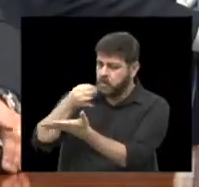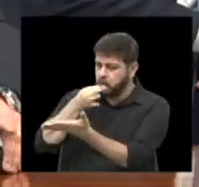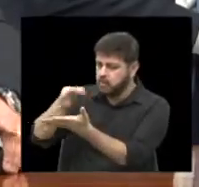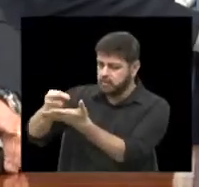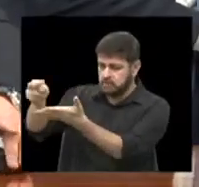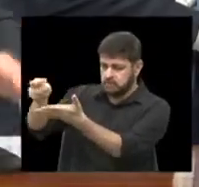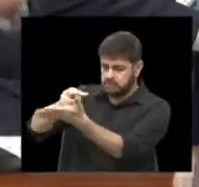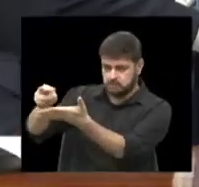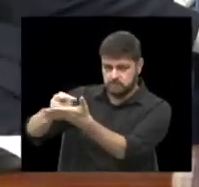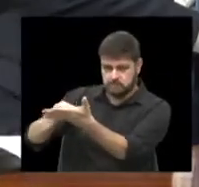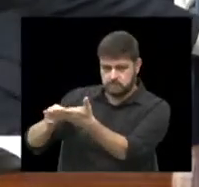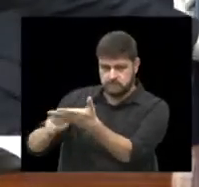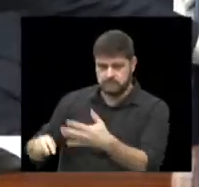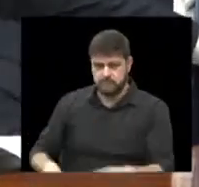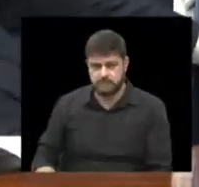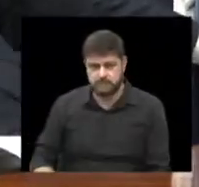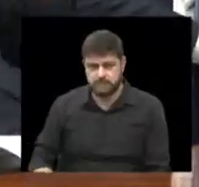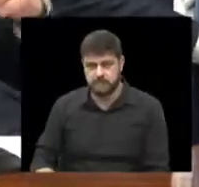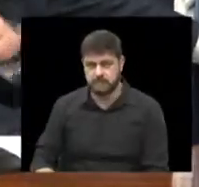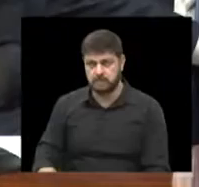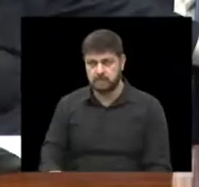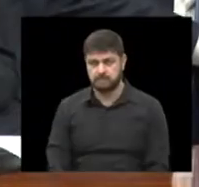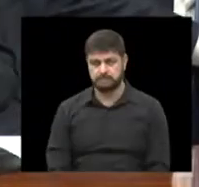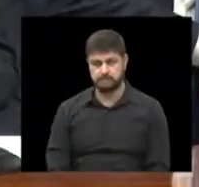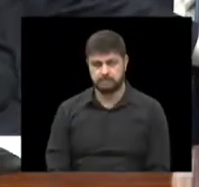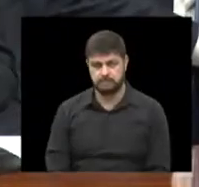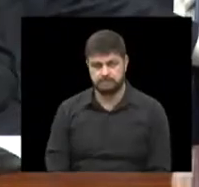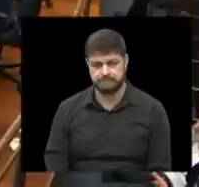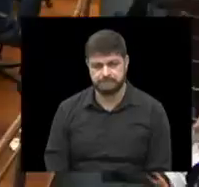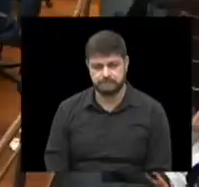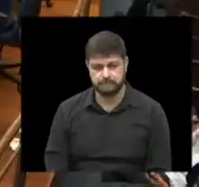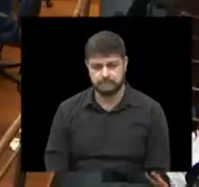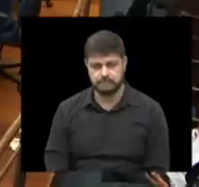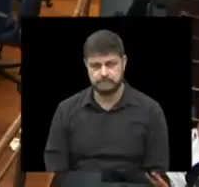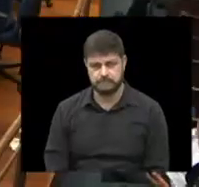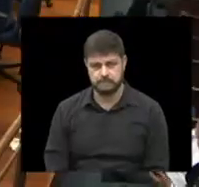Vereador Marcelo Silva tem a tribuna para exarar o parecer.